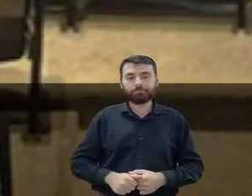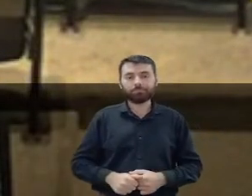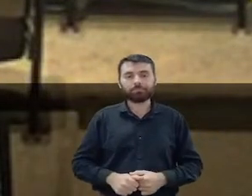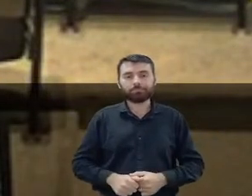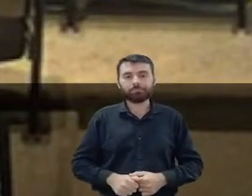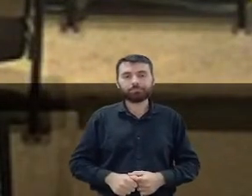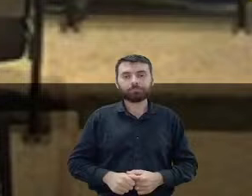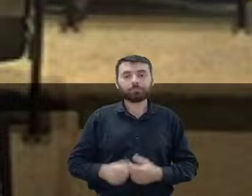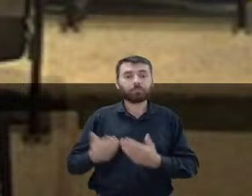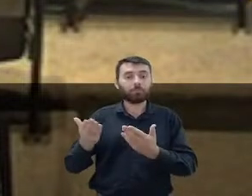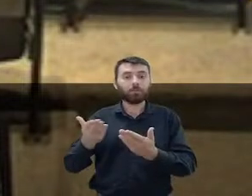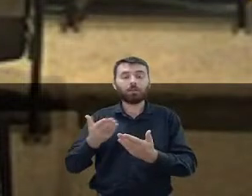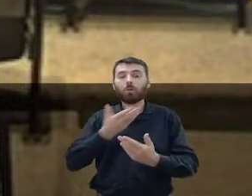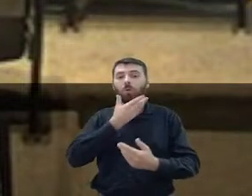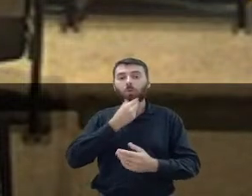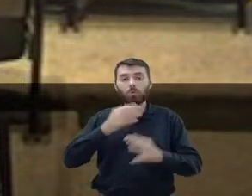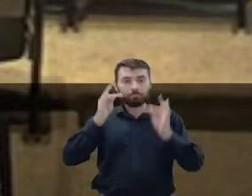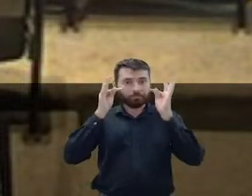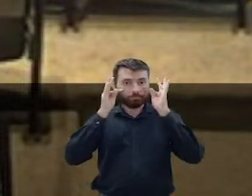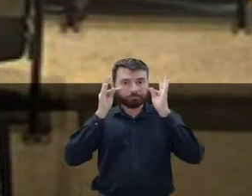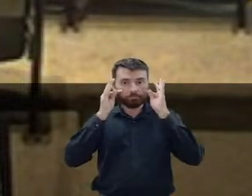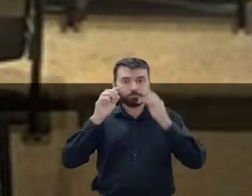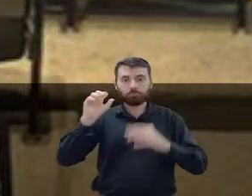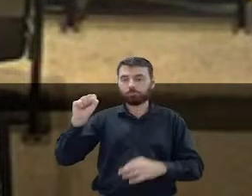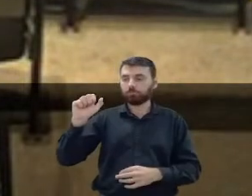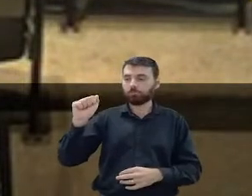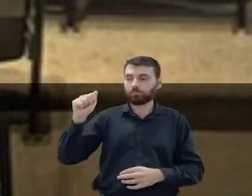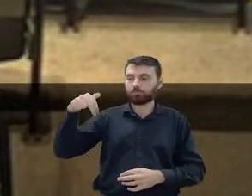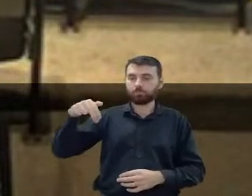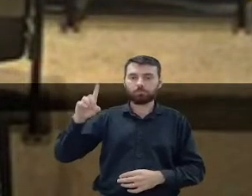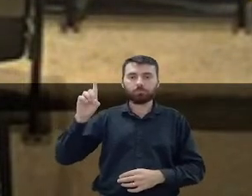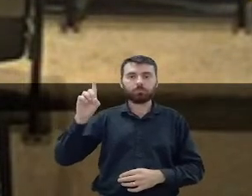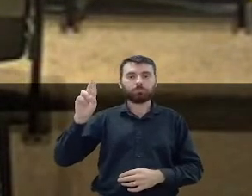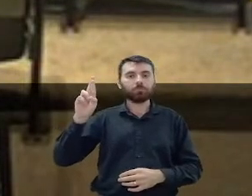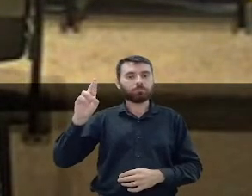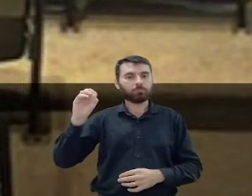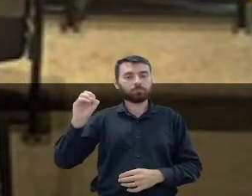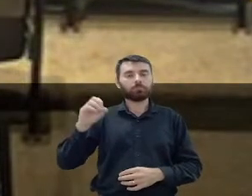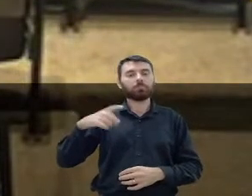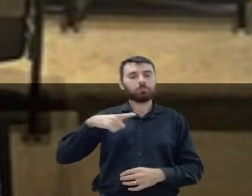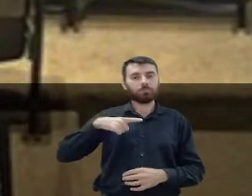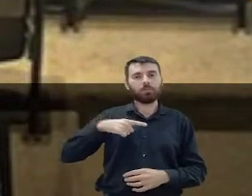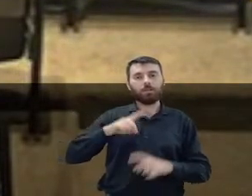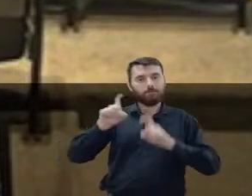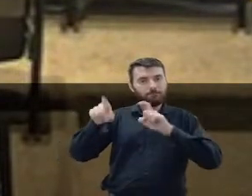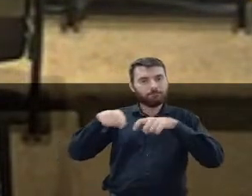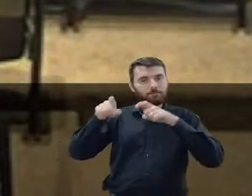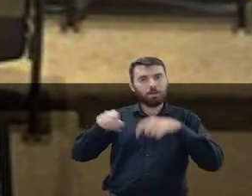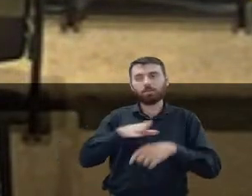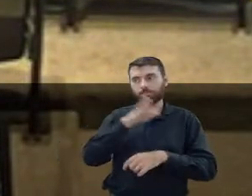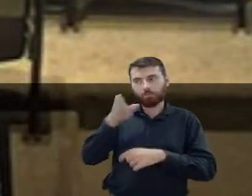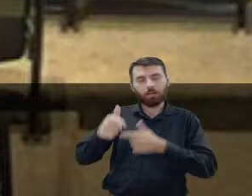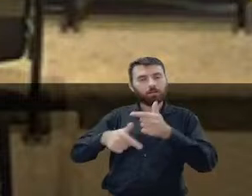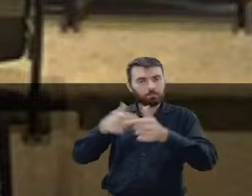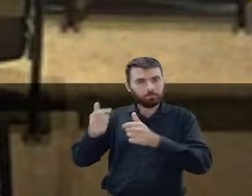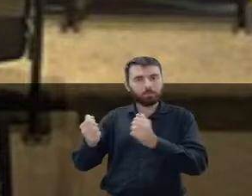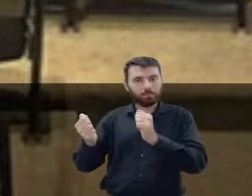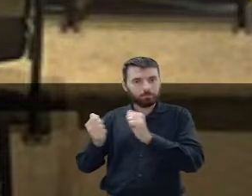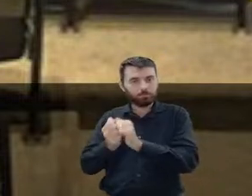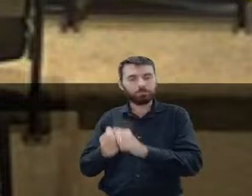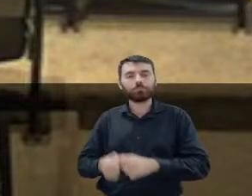presta serviço diverso e faz a manutenção na usina elétrica da fazenda, do reclamado, de forma inatacável e